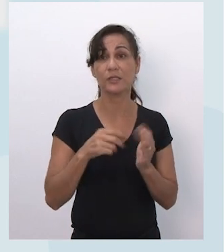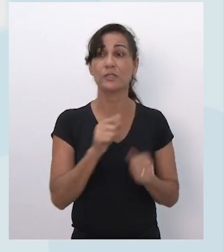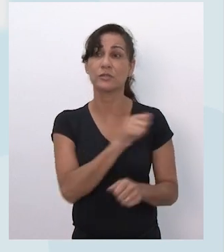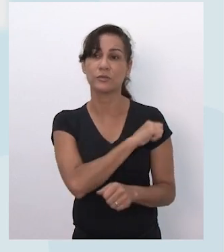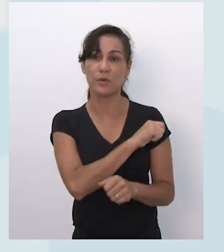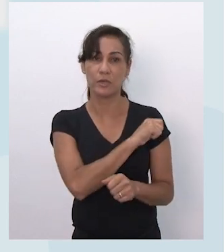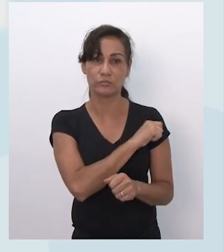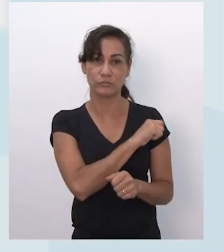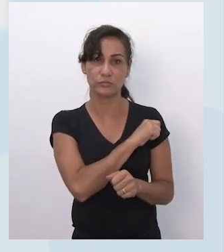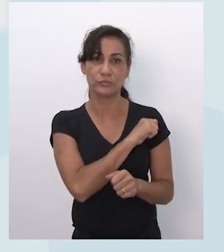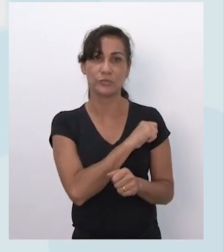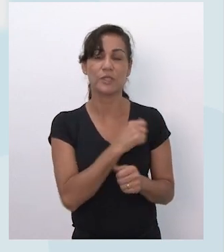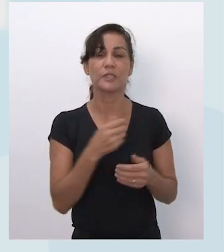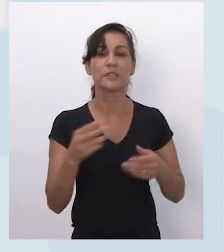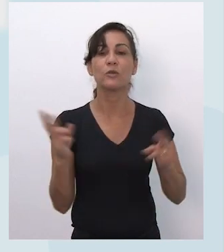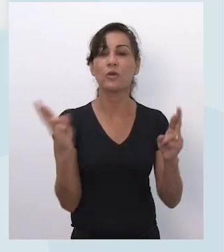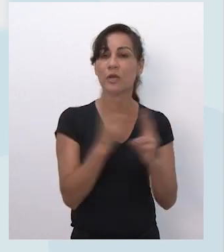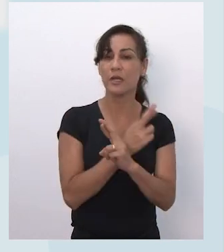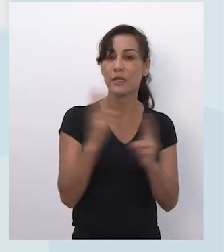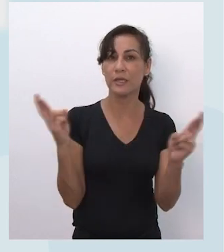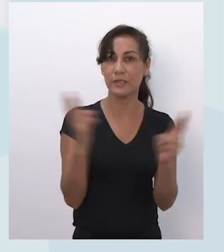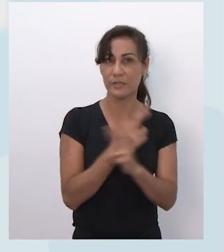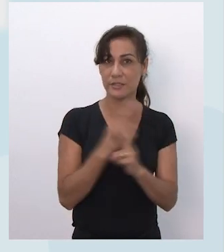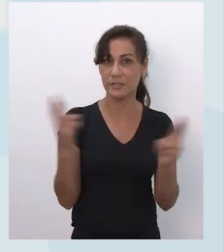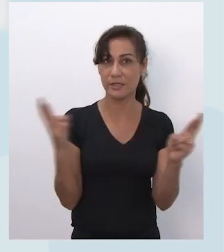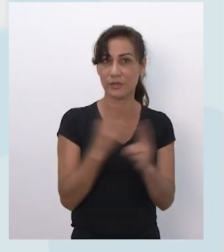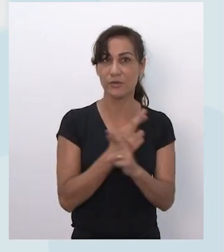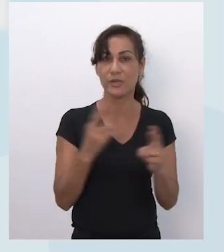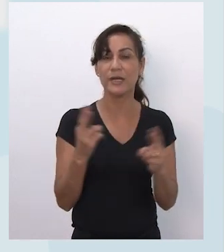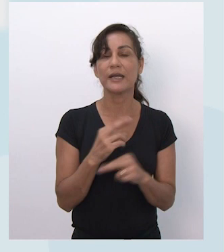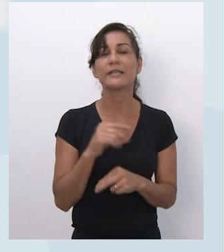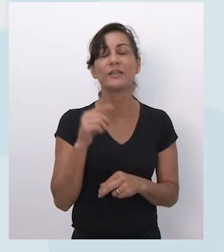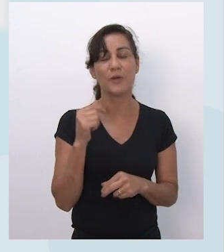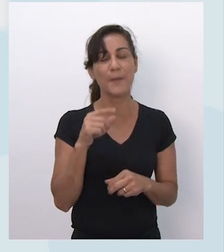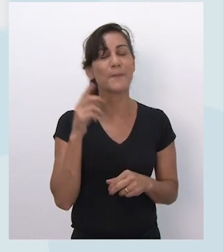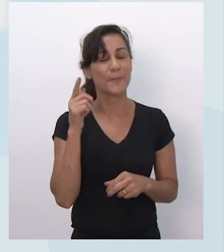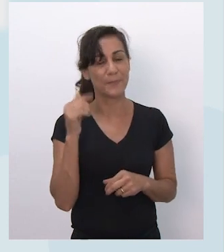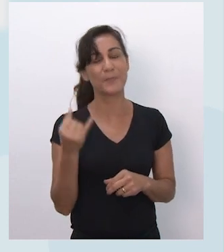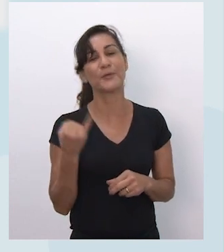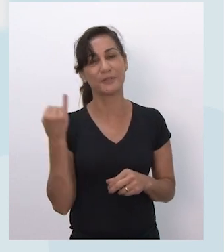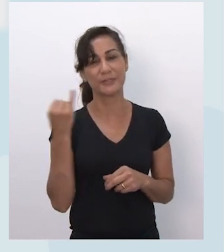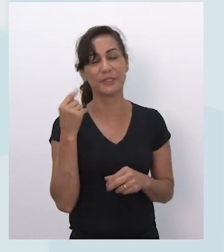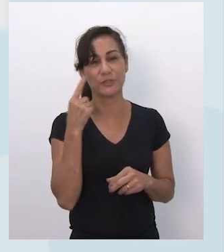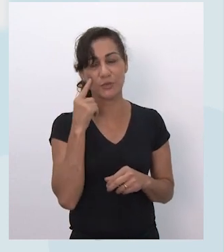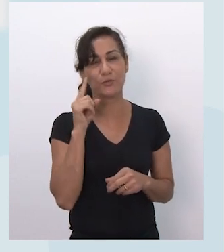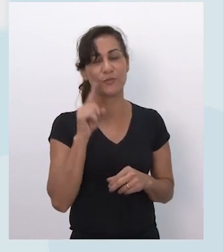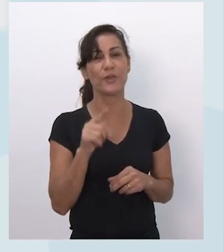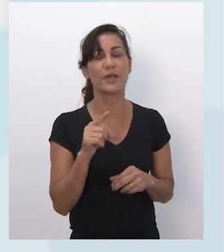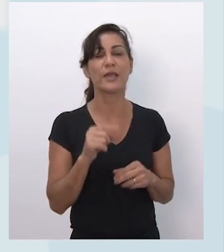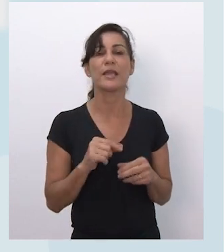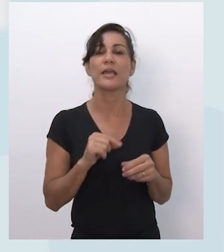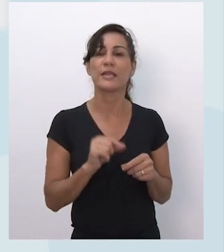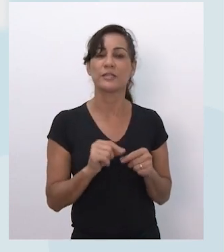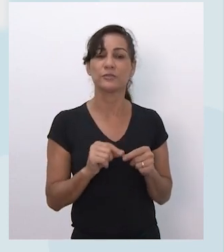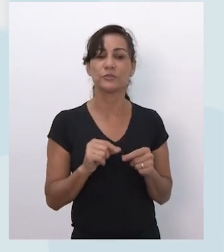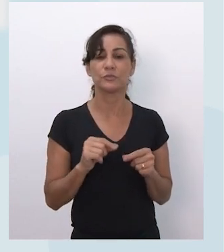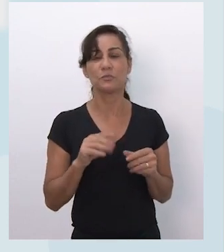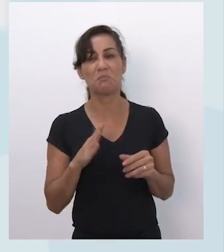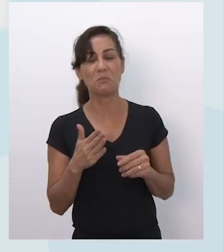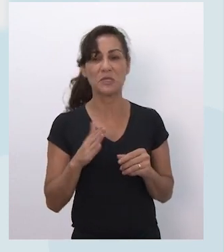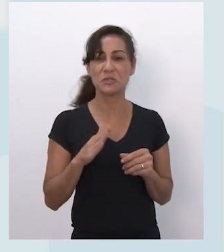está relacionado às vivências e experiências, e aí vale a pena dar uma olhadinha lá no currículo dos